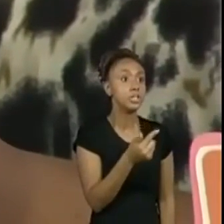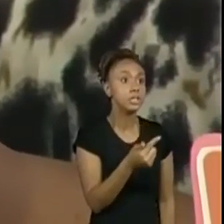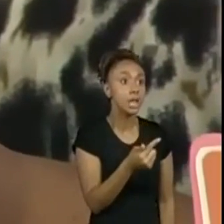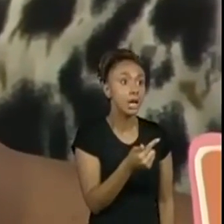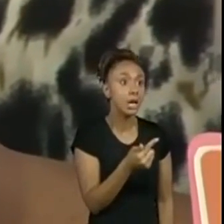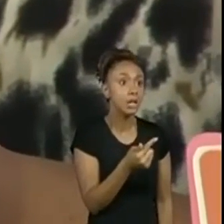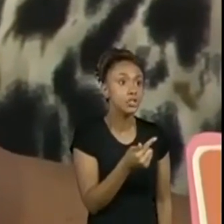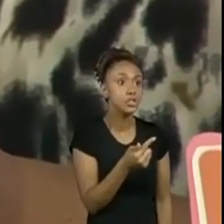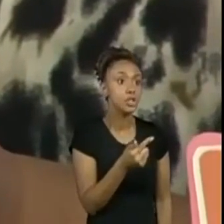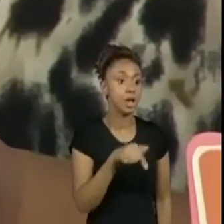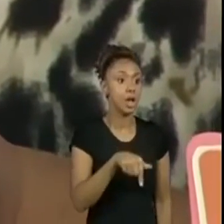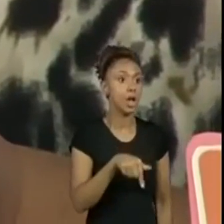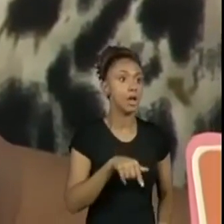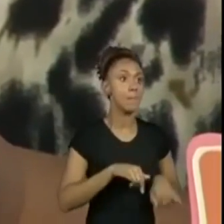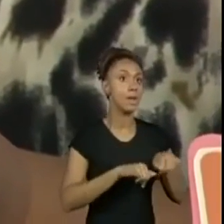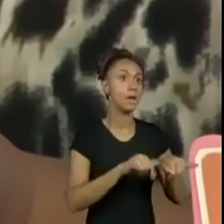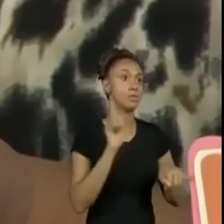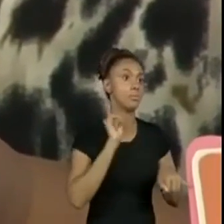Mineirinho.